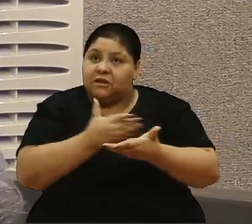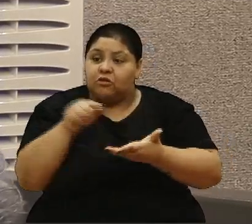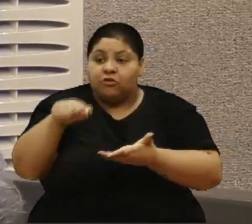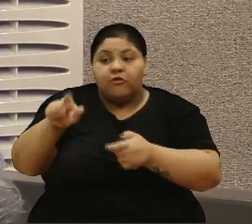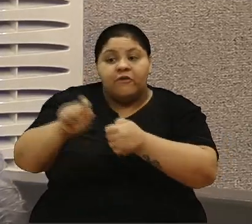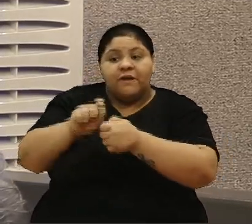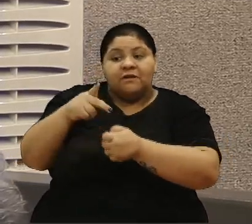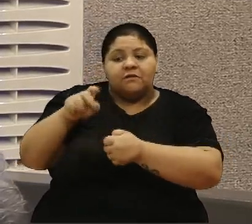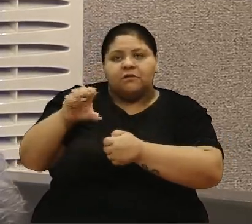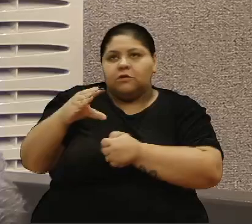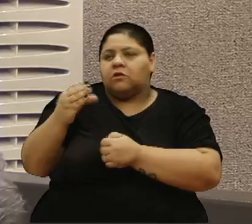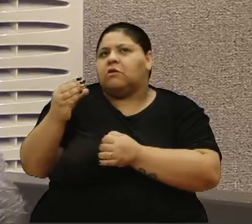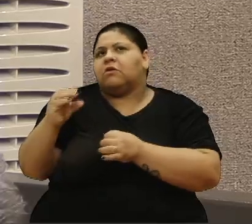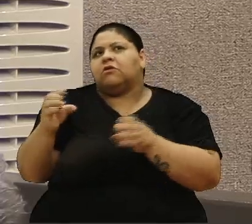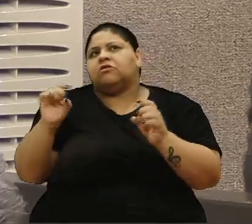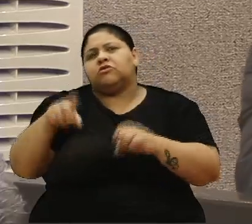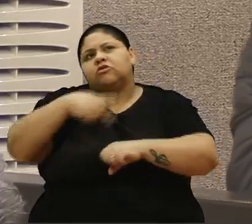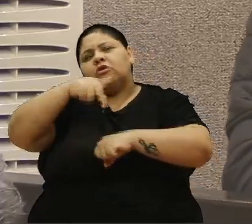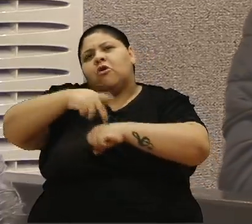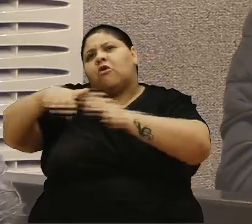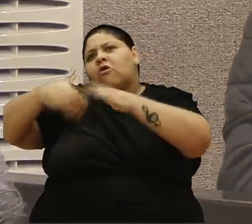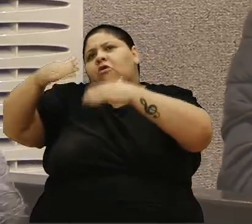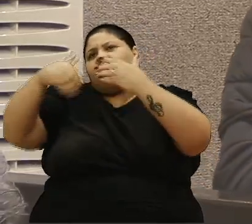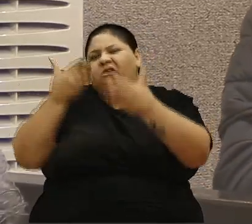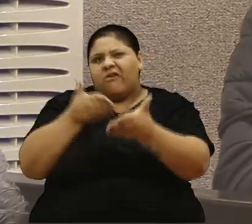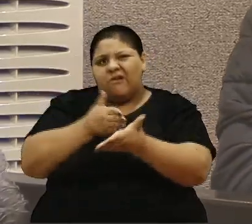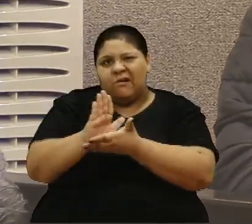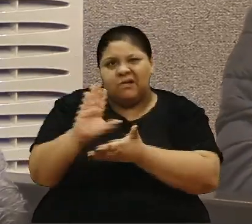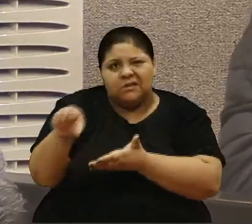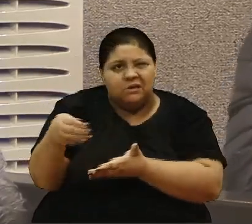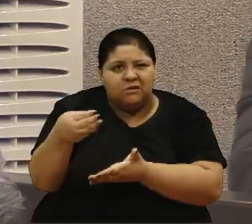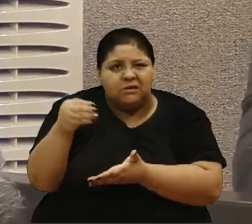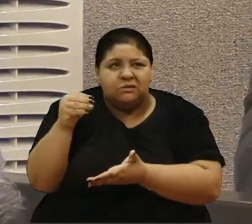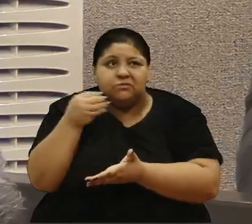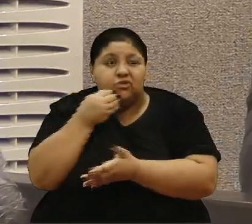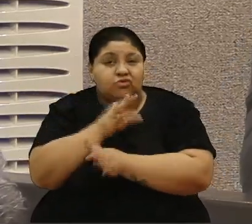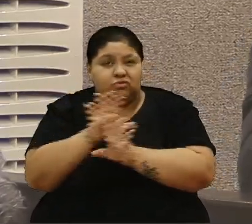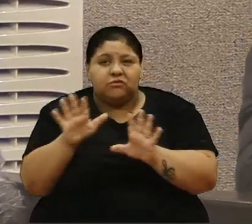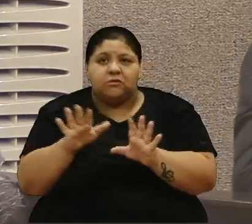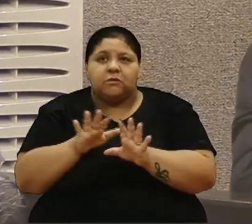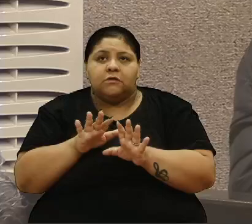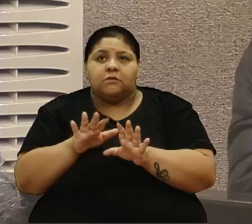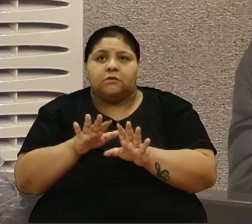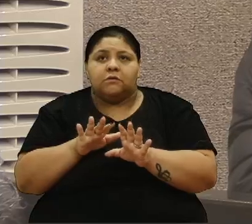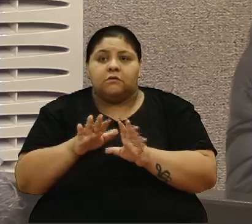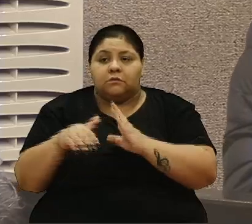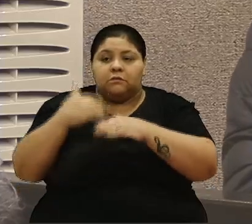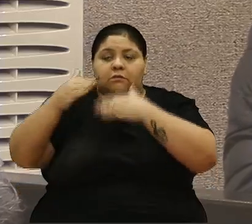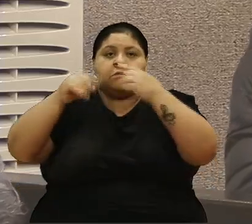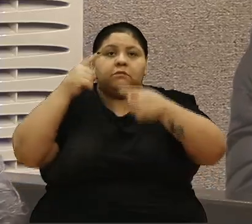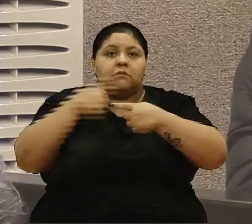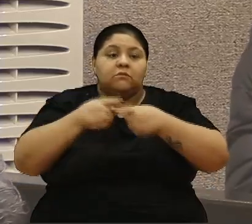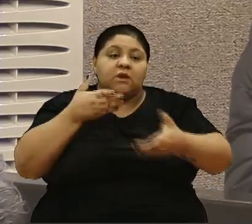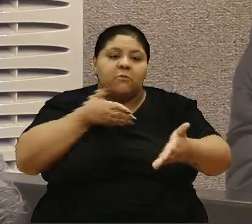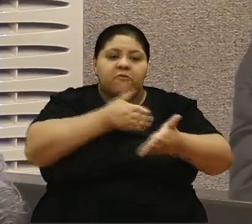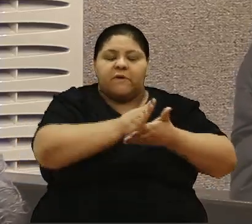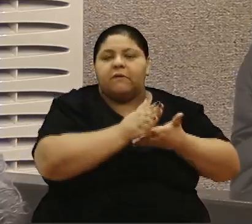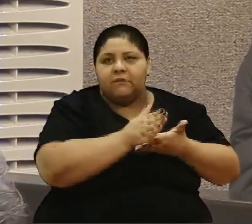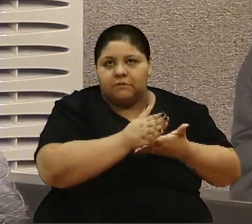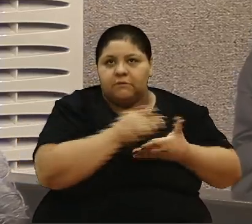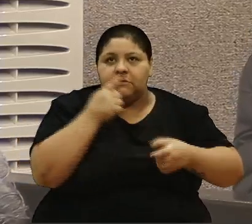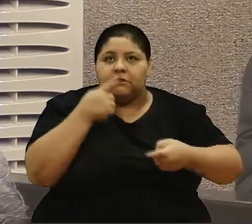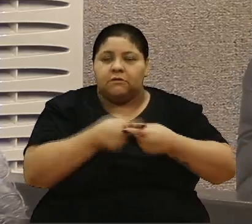feito aqui. Alguém vai dizer, mas só os países desenvolvidos aprovam esse absurdo. Na cabeça de alguém isso pode ser um absurdo. São desenvolvidos porque aprovaram isso.